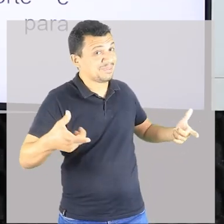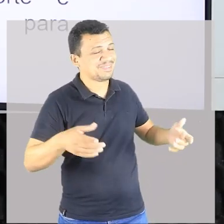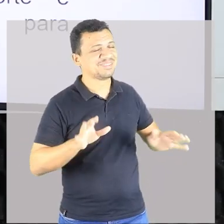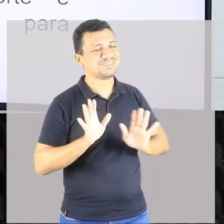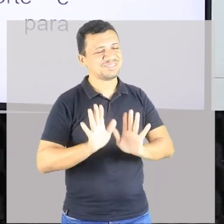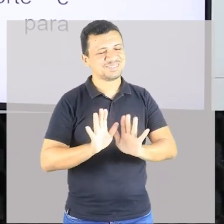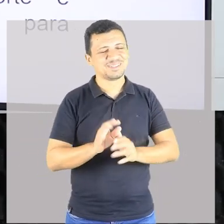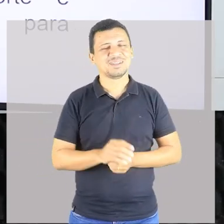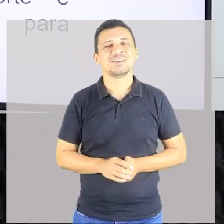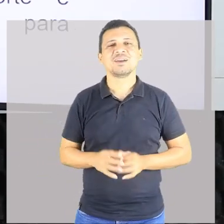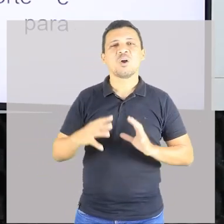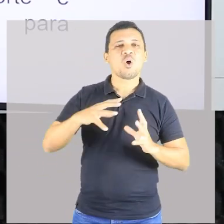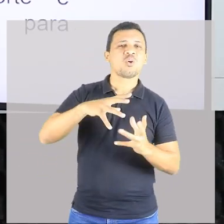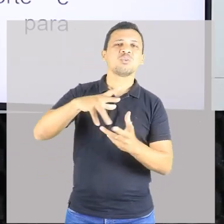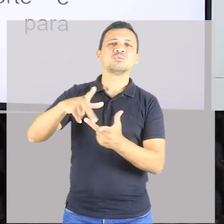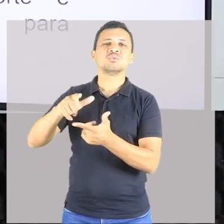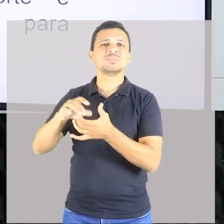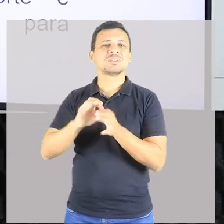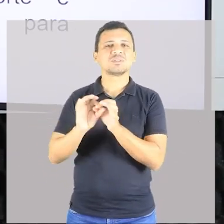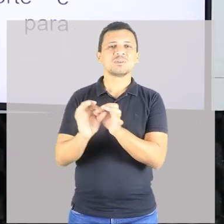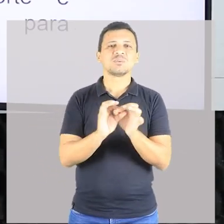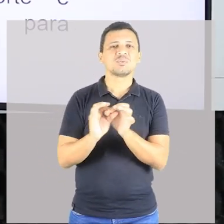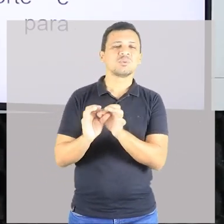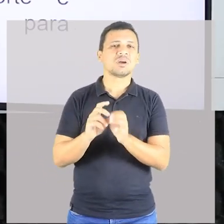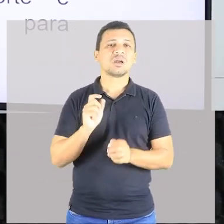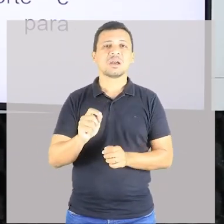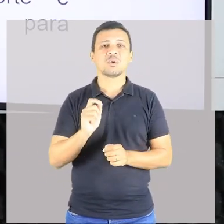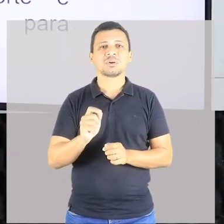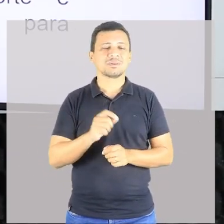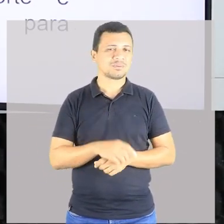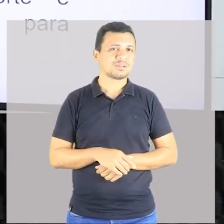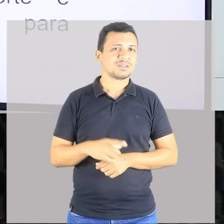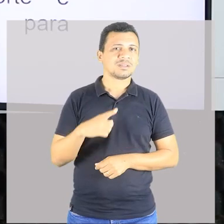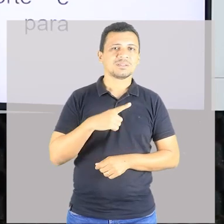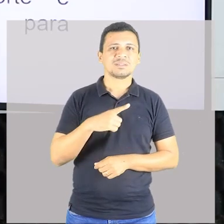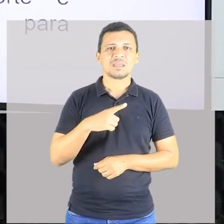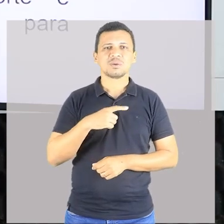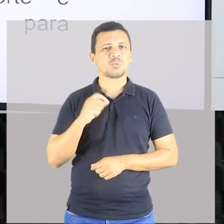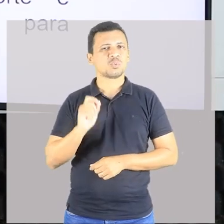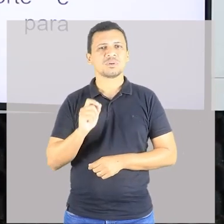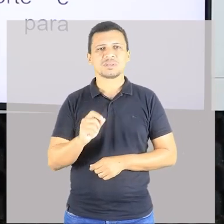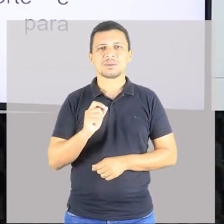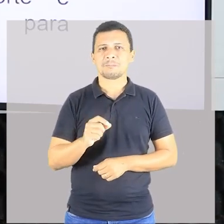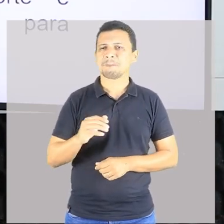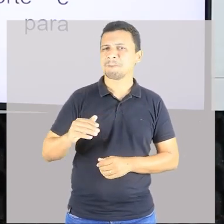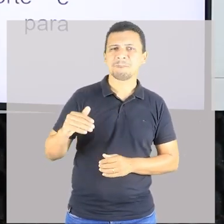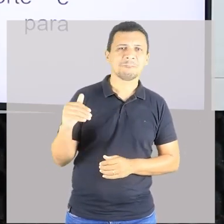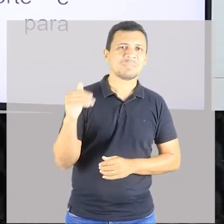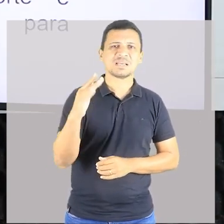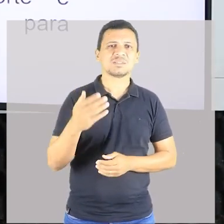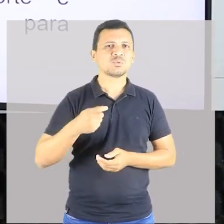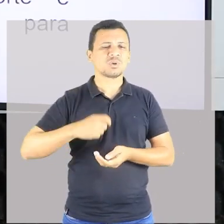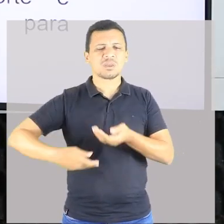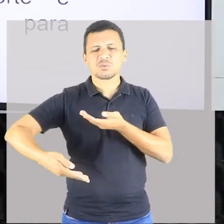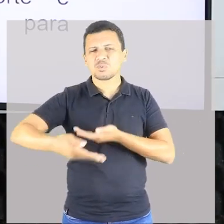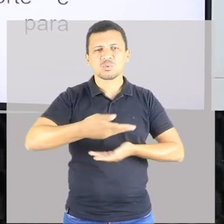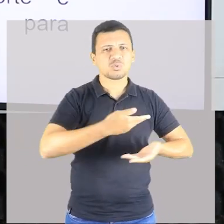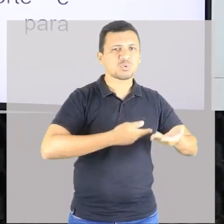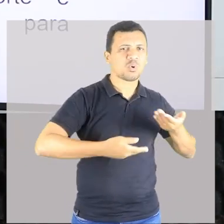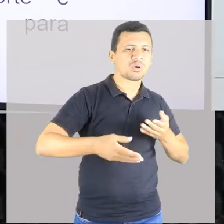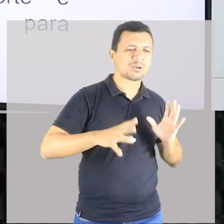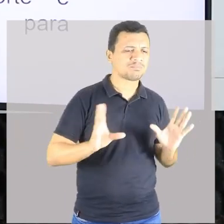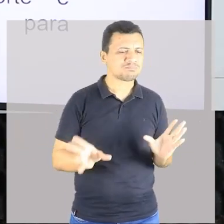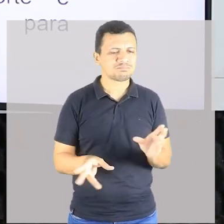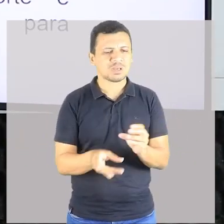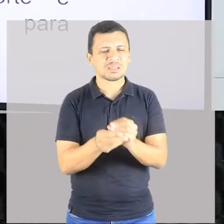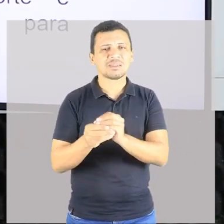globalização nós podemos entender como o aumento, a intensificação de trocas, de